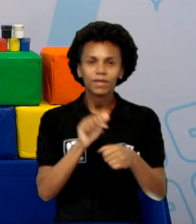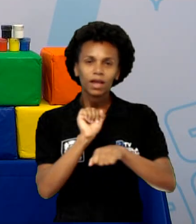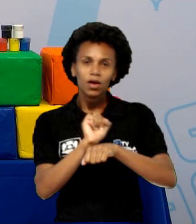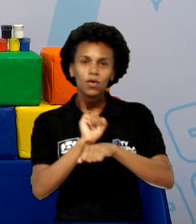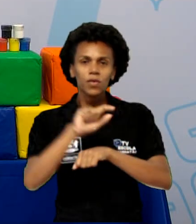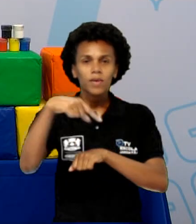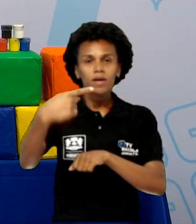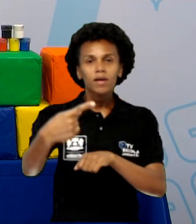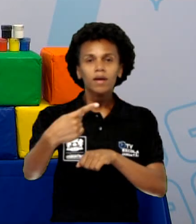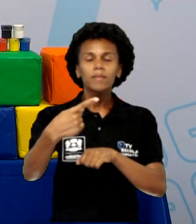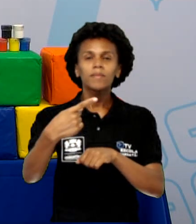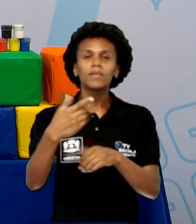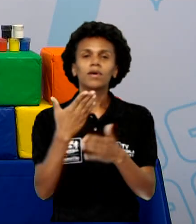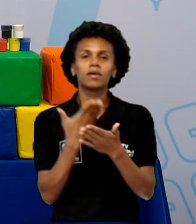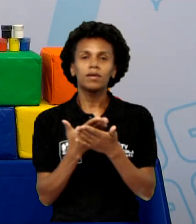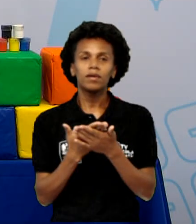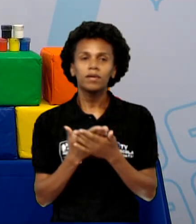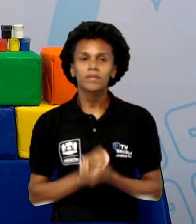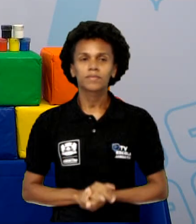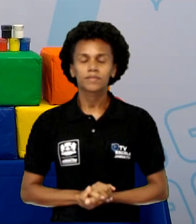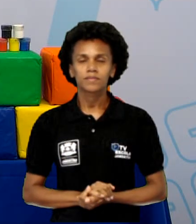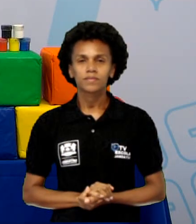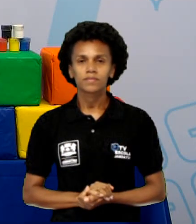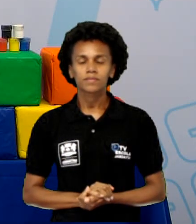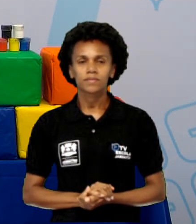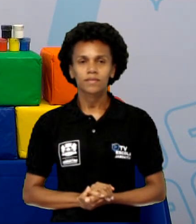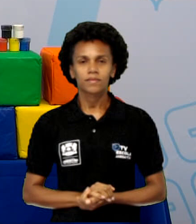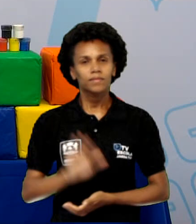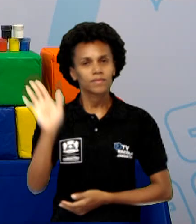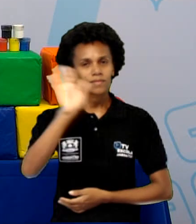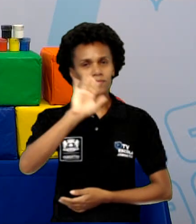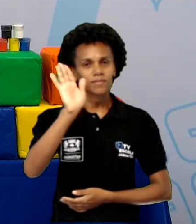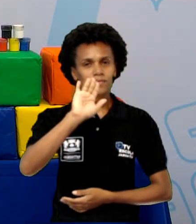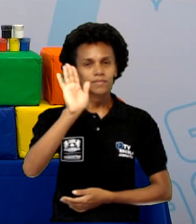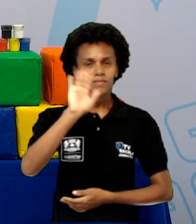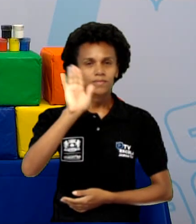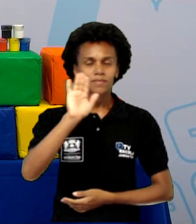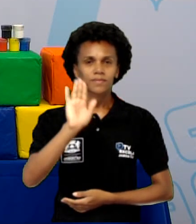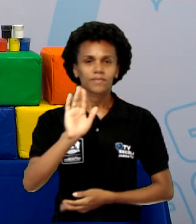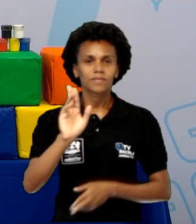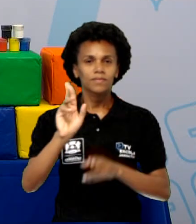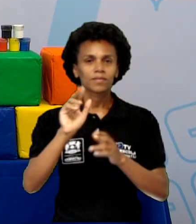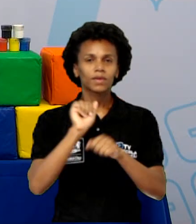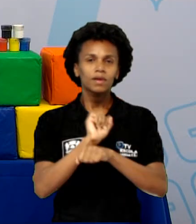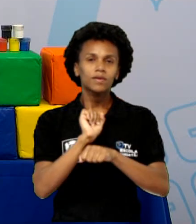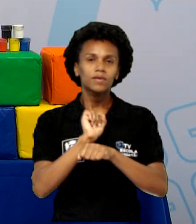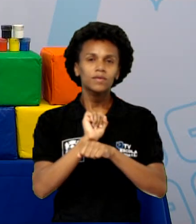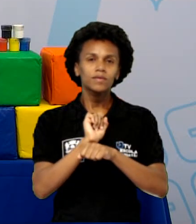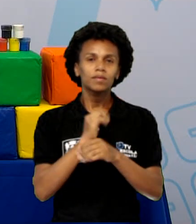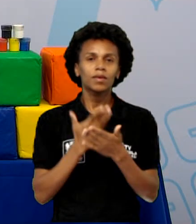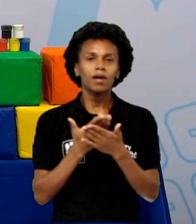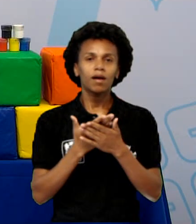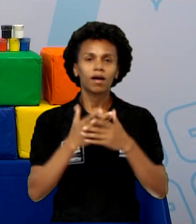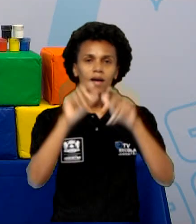na próxima aula. Até mais, pessoal. Espero vocês na próxima aula de arte.